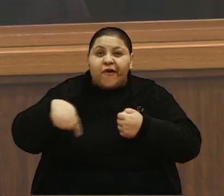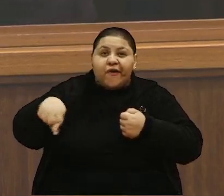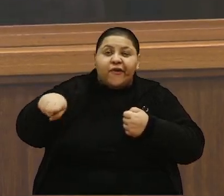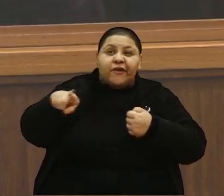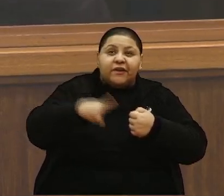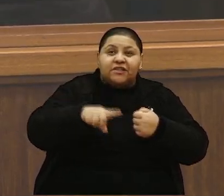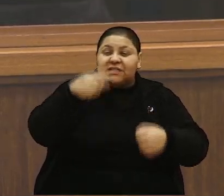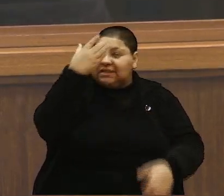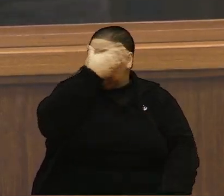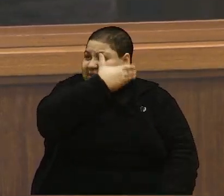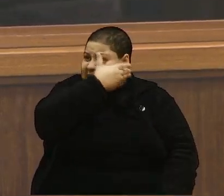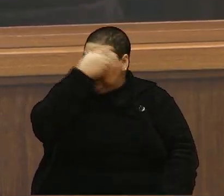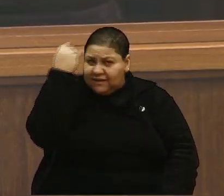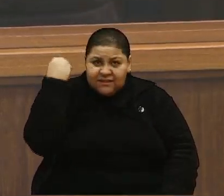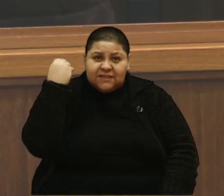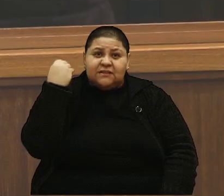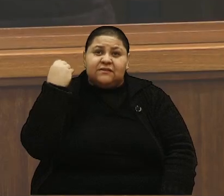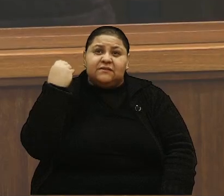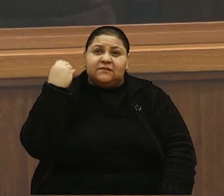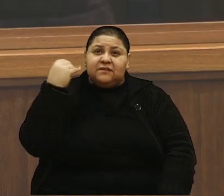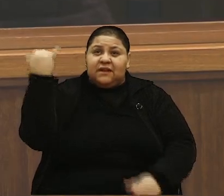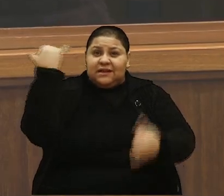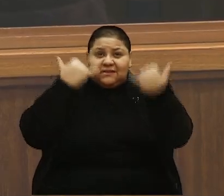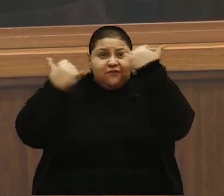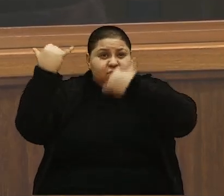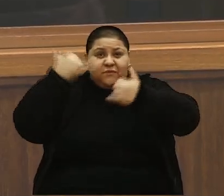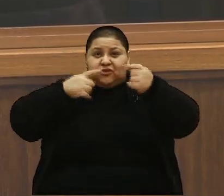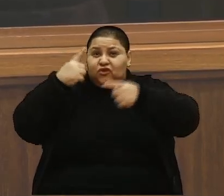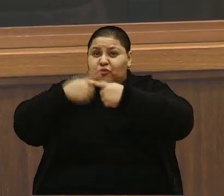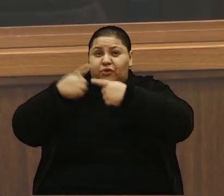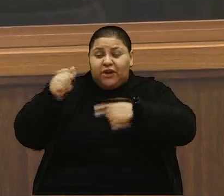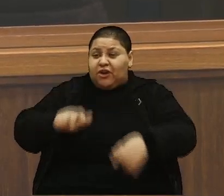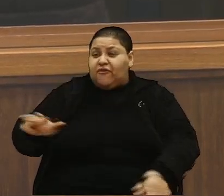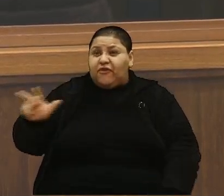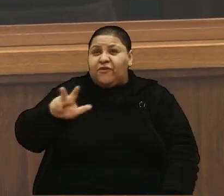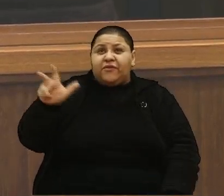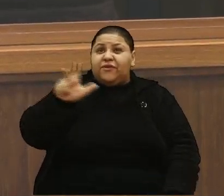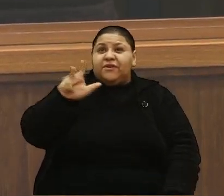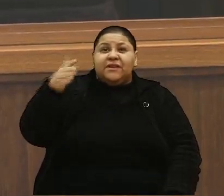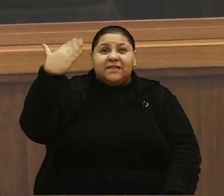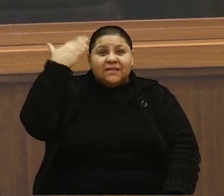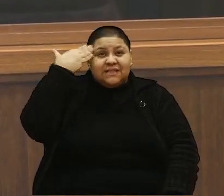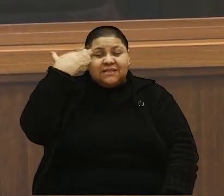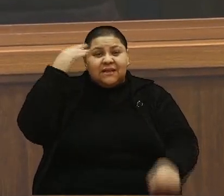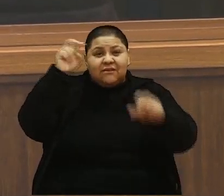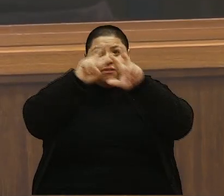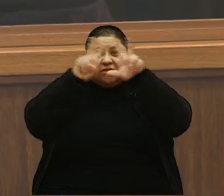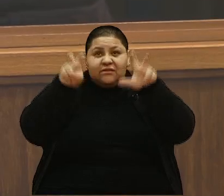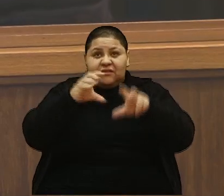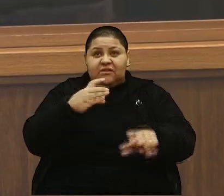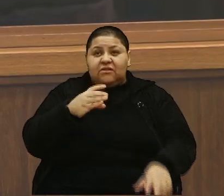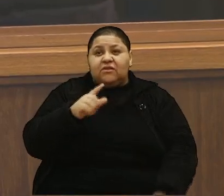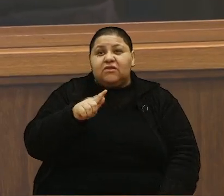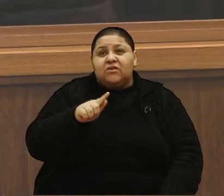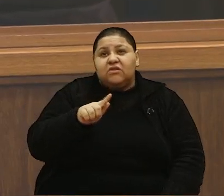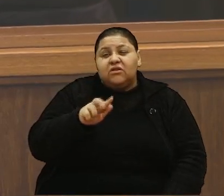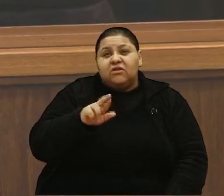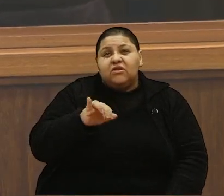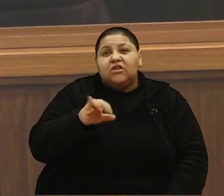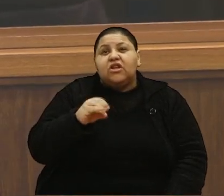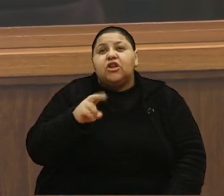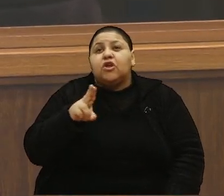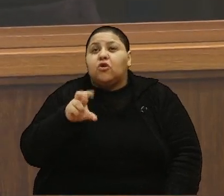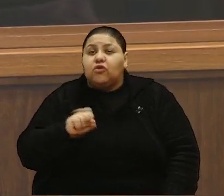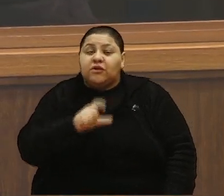se perder essa fonte por não valorizar as pessoas que têm o conhecimento daquilo. Os griots, que eram aquelas pessoas que conheciam, eles